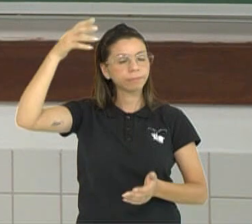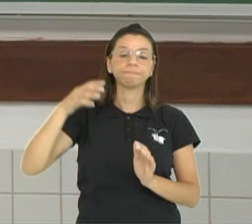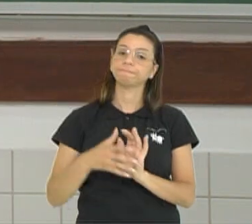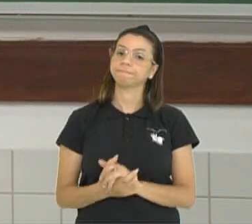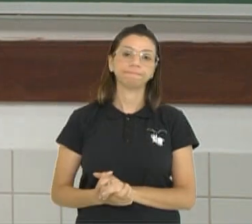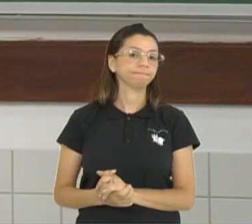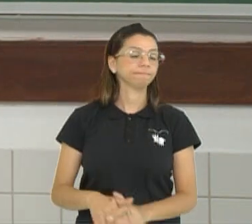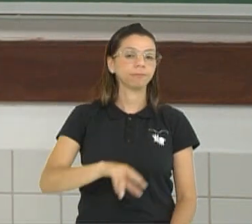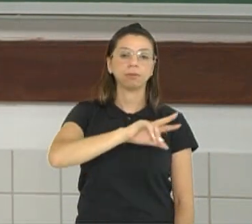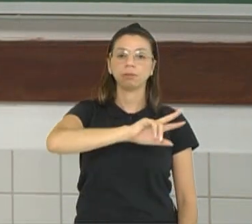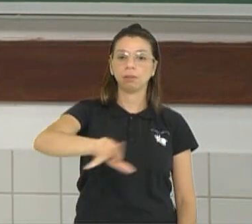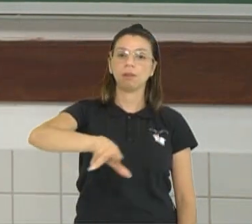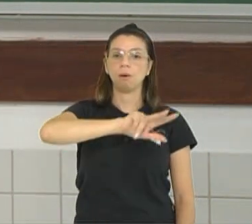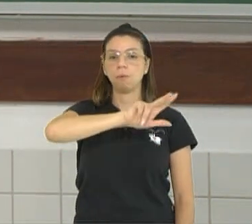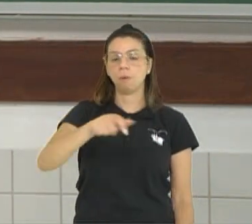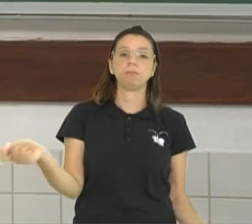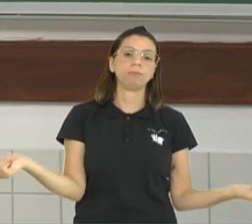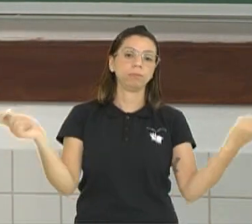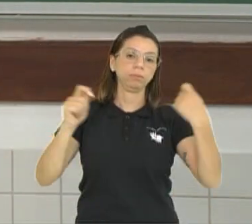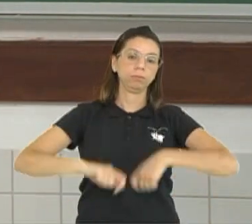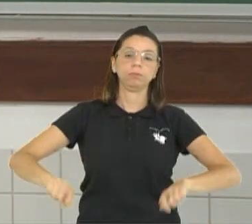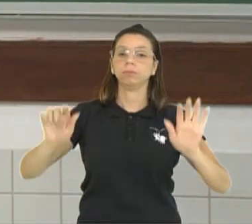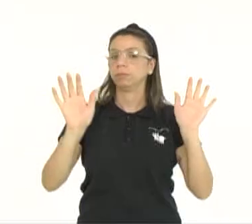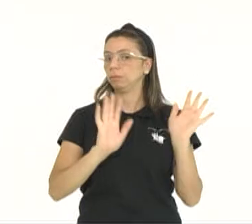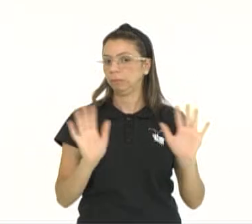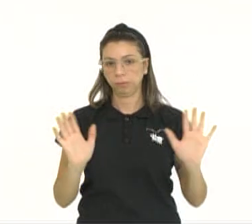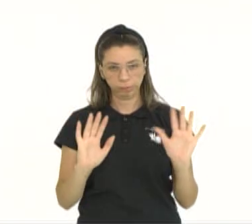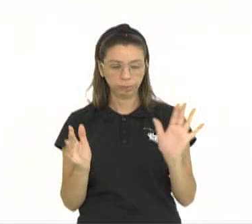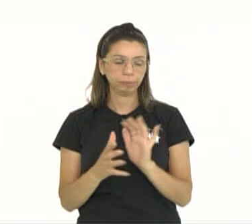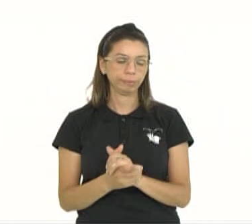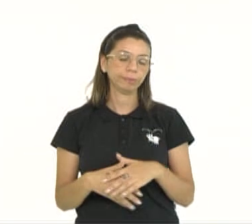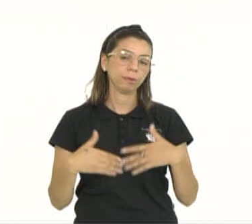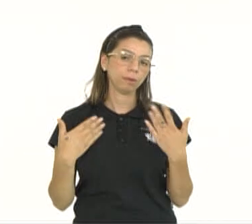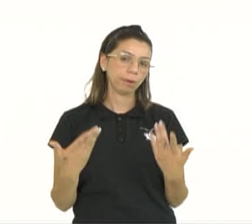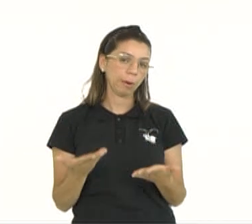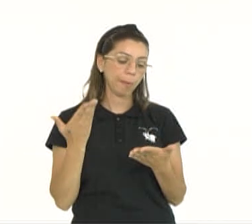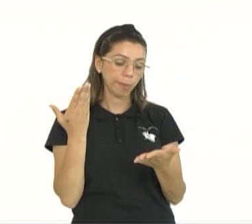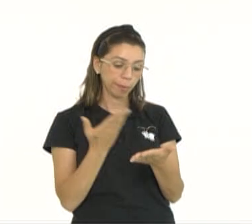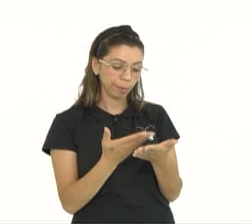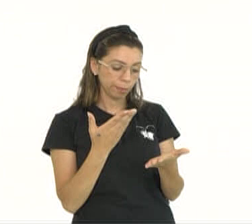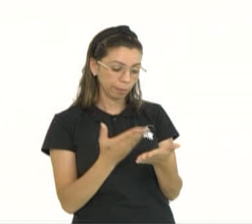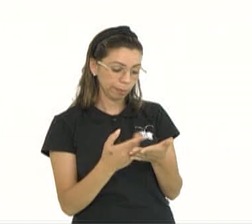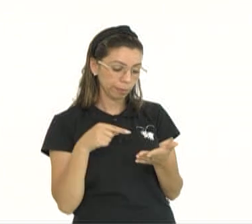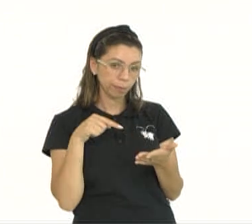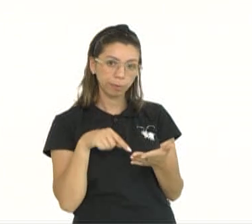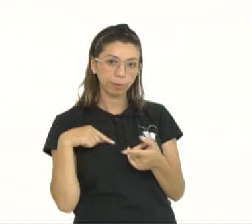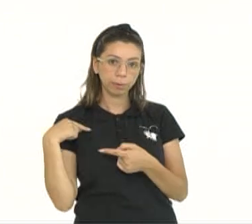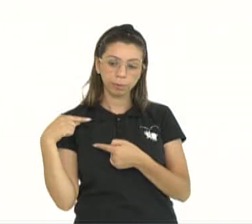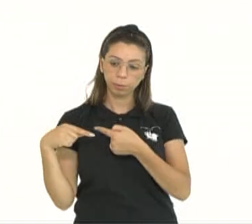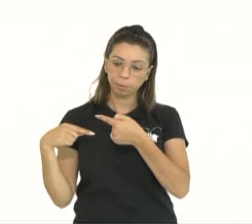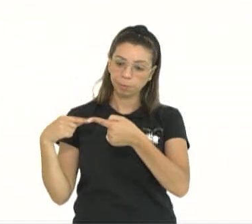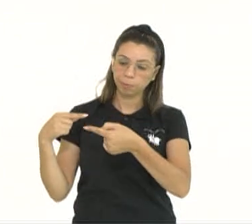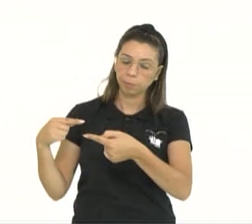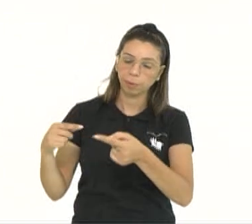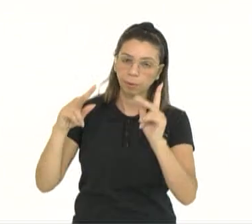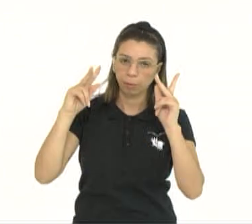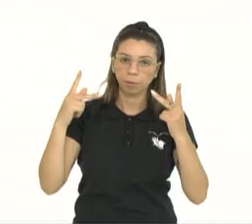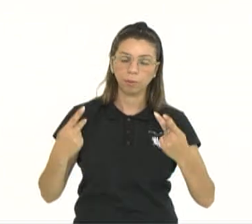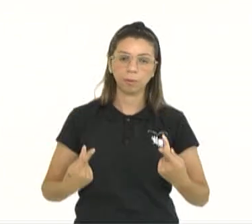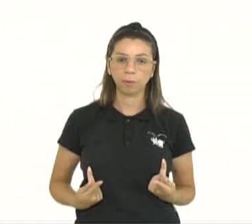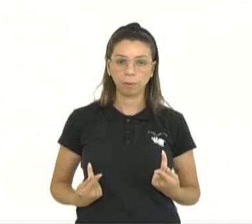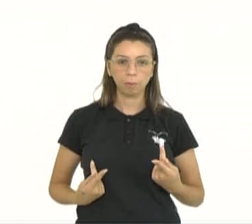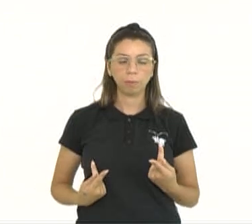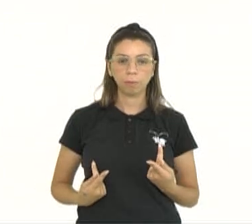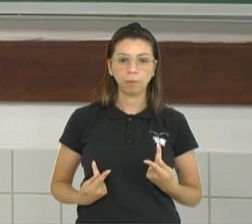não é possível. Gente, segundo os estudos sobre o processo de evolução humana, o ser